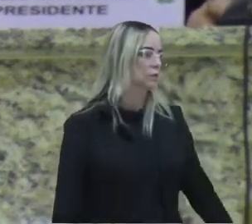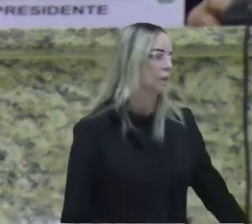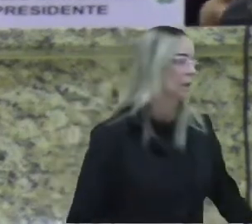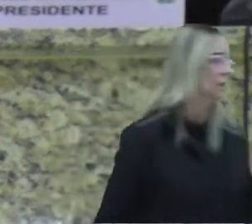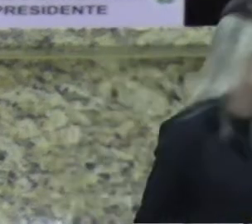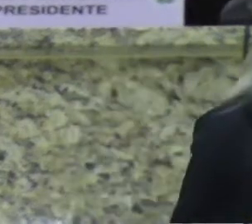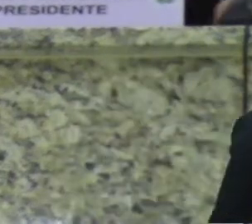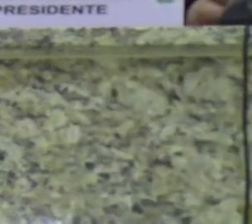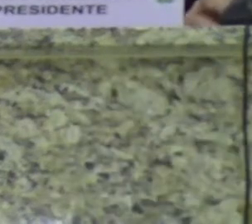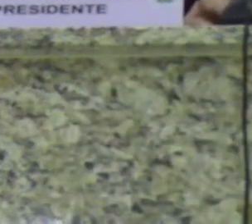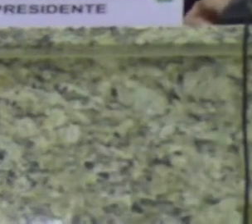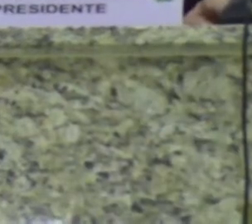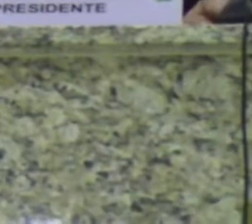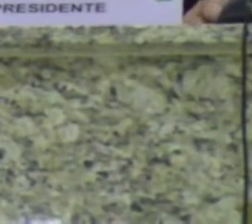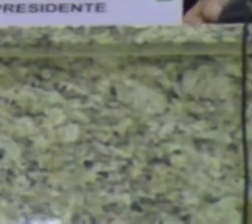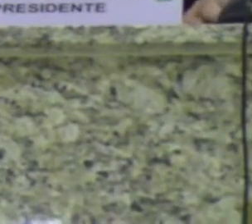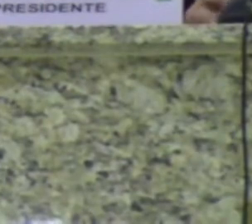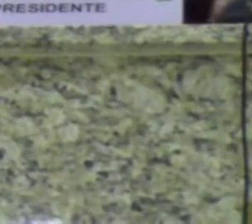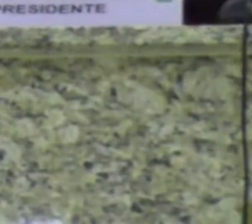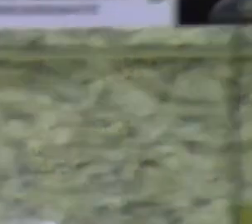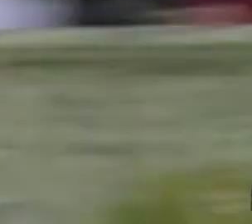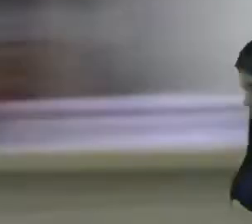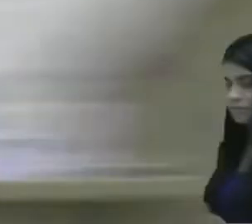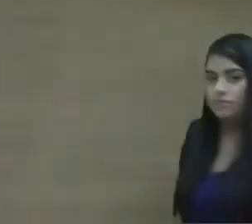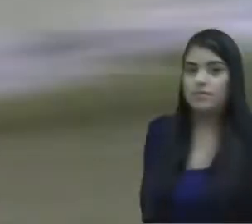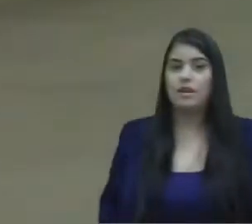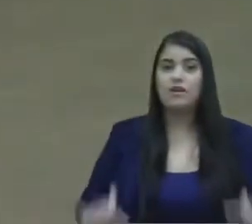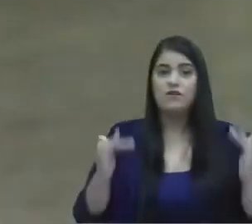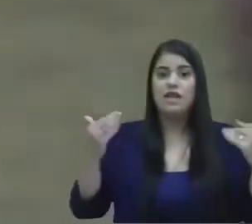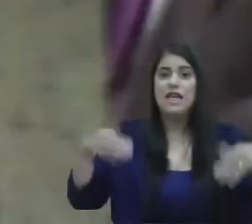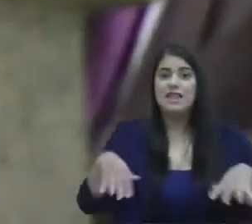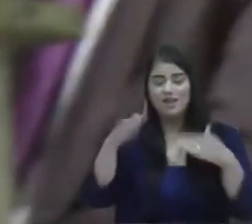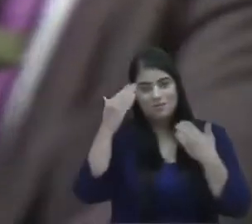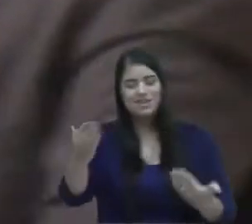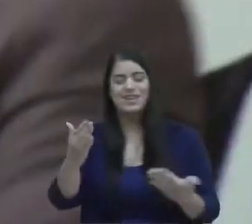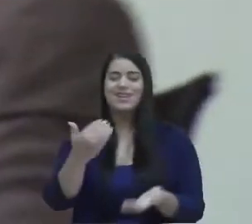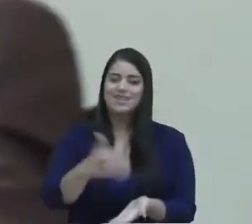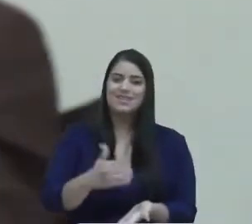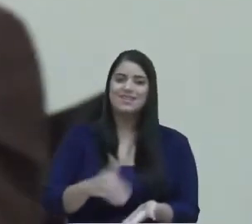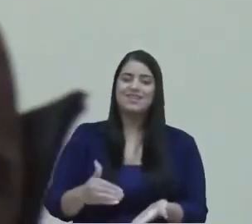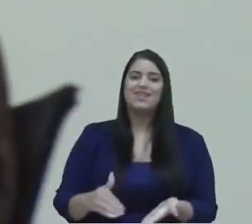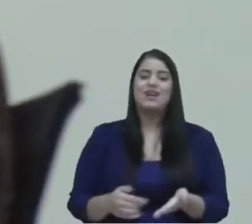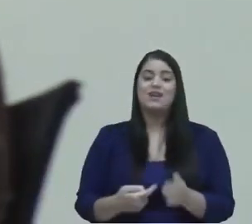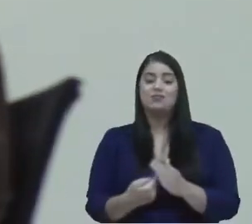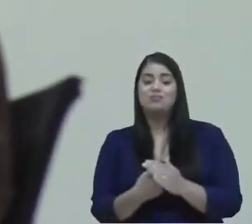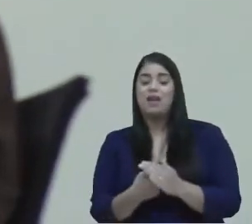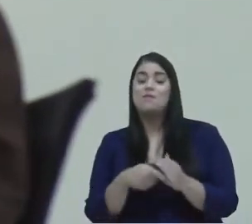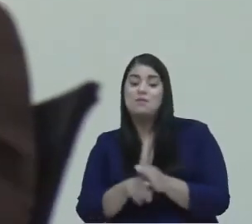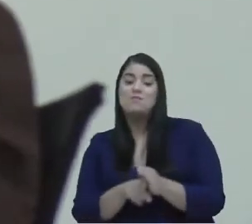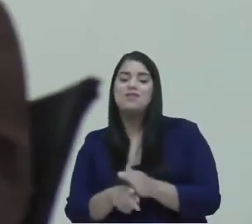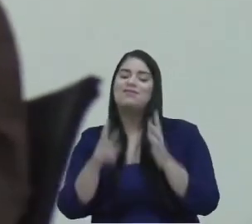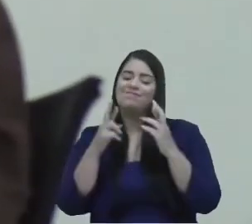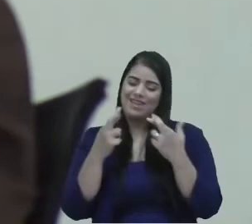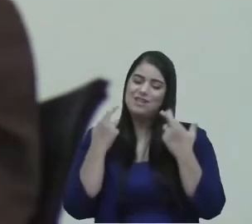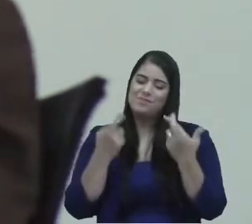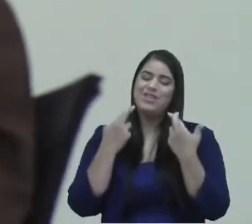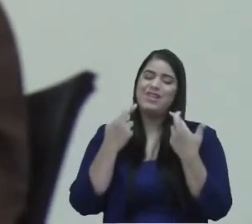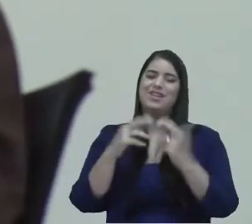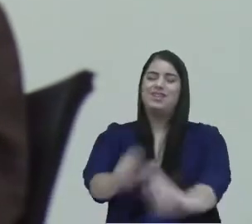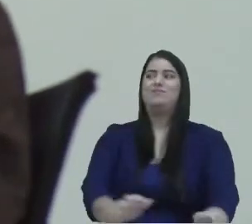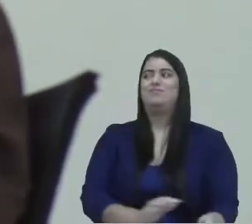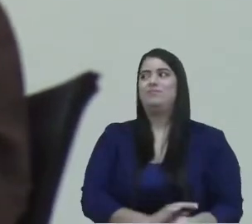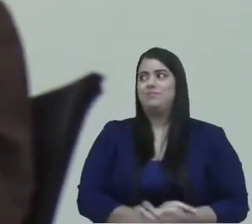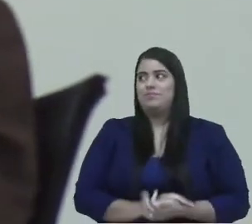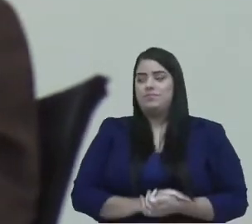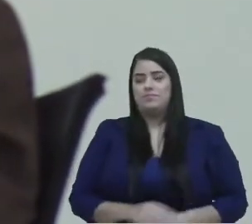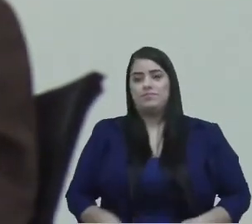Vereador Léo. Finalizando, quero agradecer à secretária pelas as minhas perguntas ter sido respondida e parabenizá-la